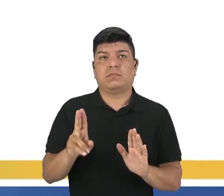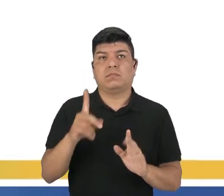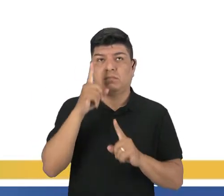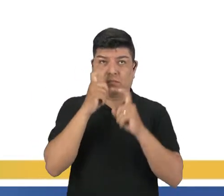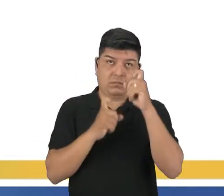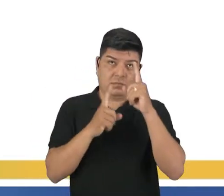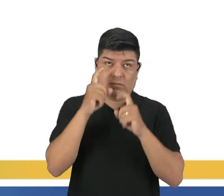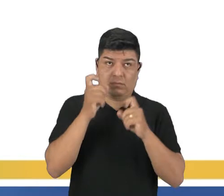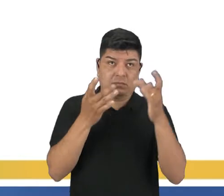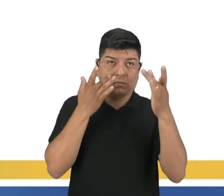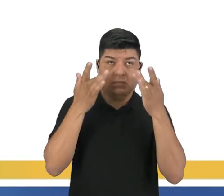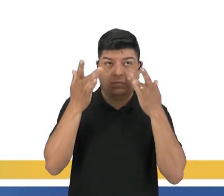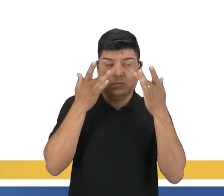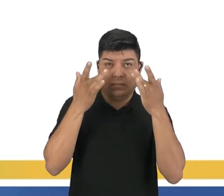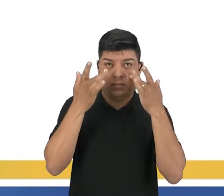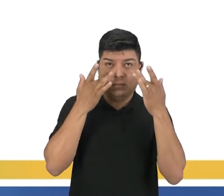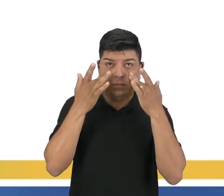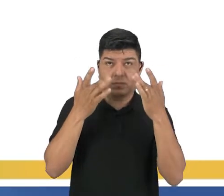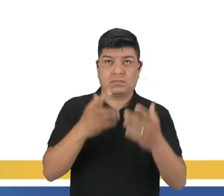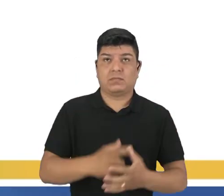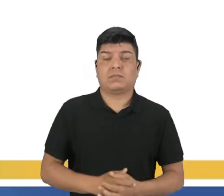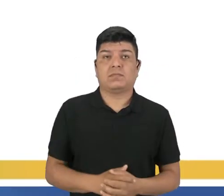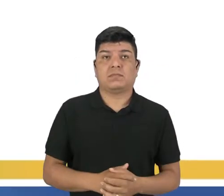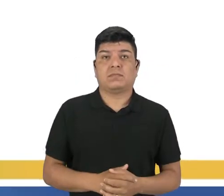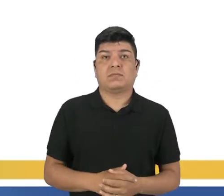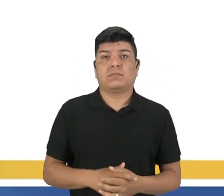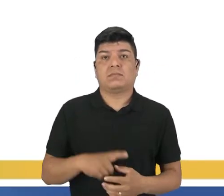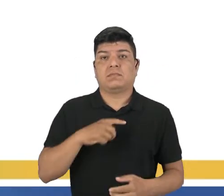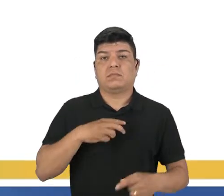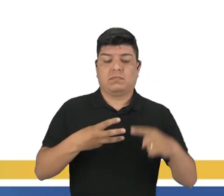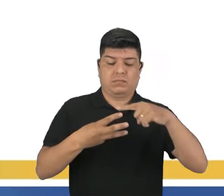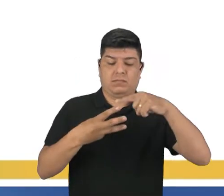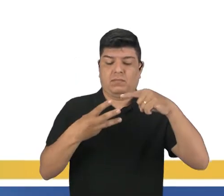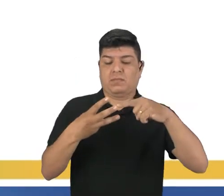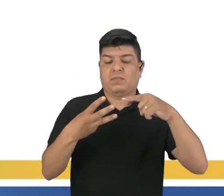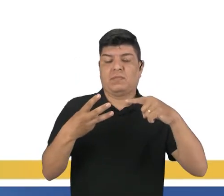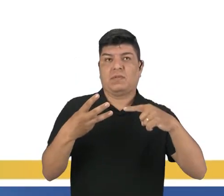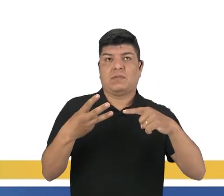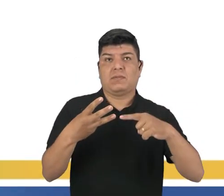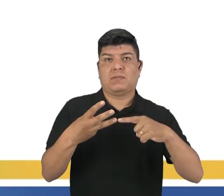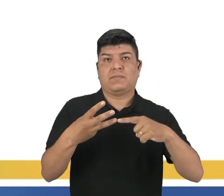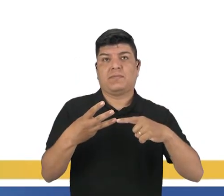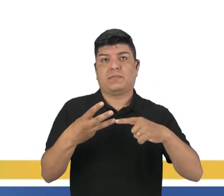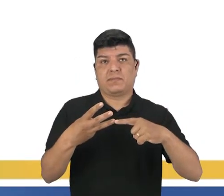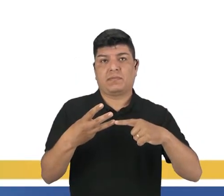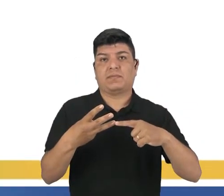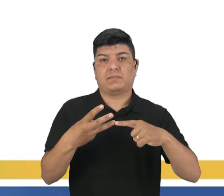elemento expressivo na linguagem teatral. Aí a gente possui aí três funções,